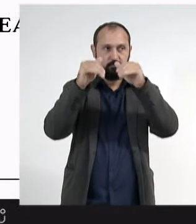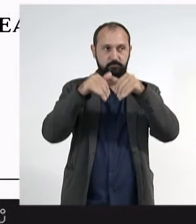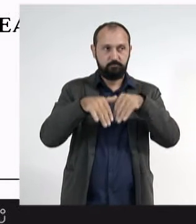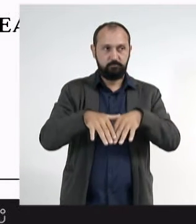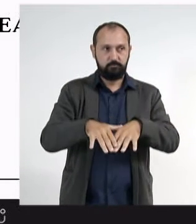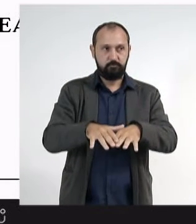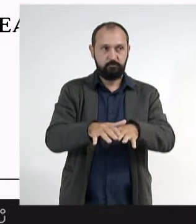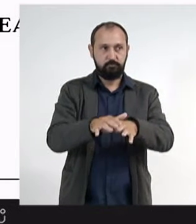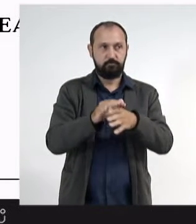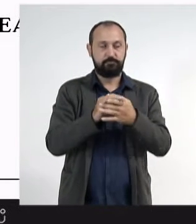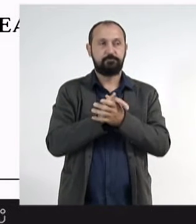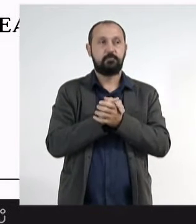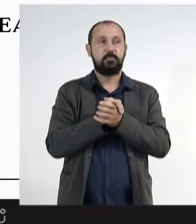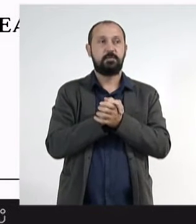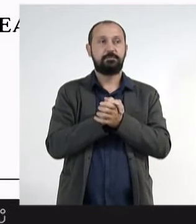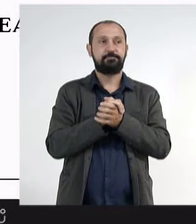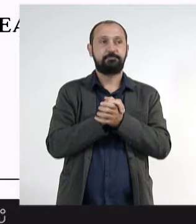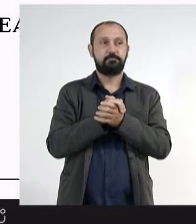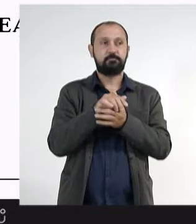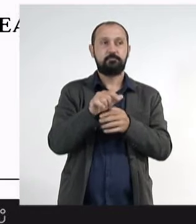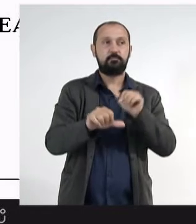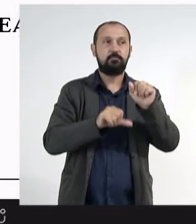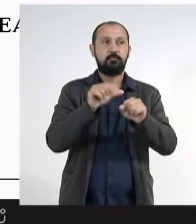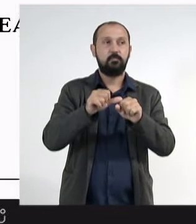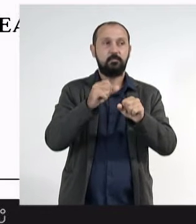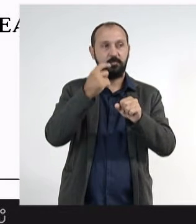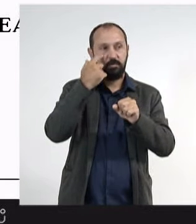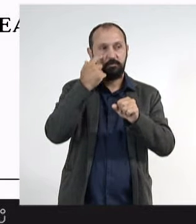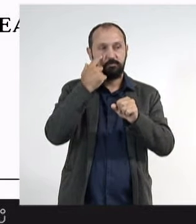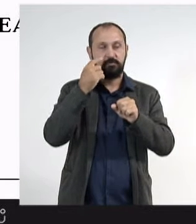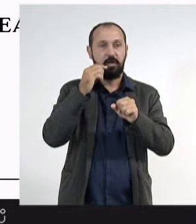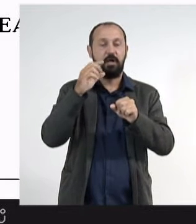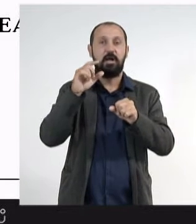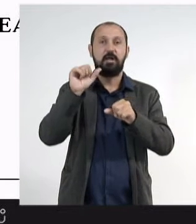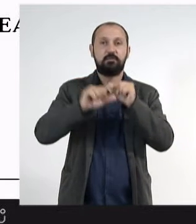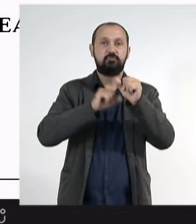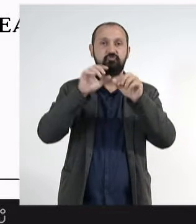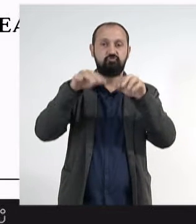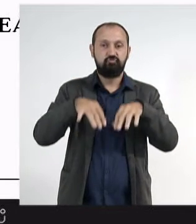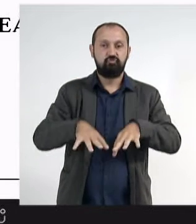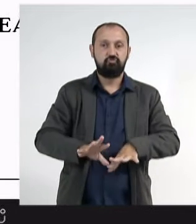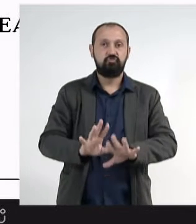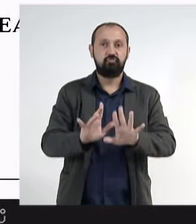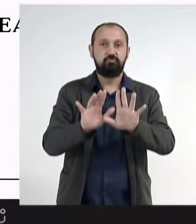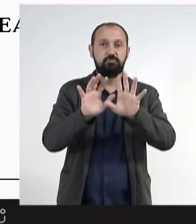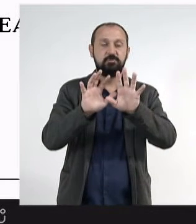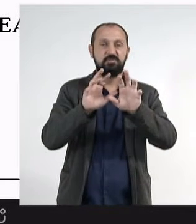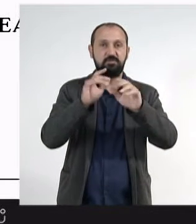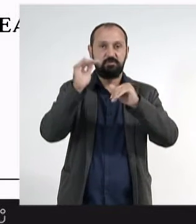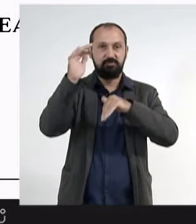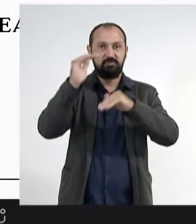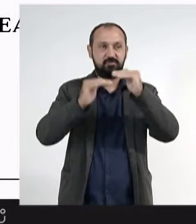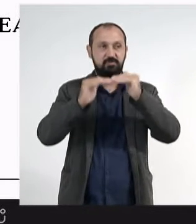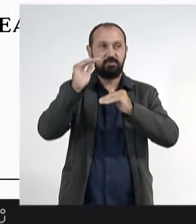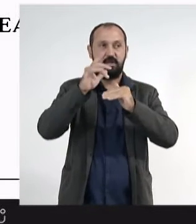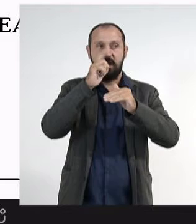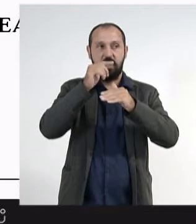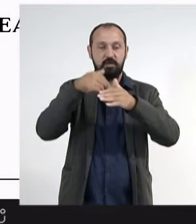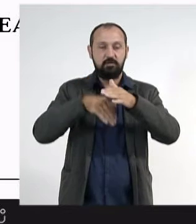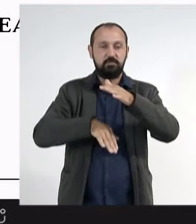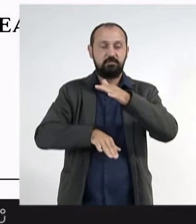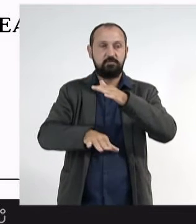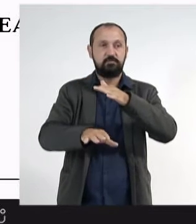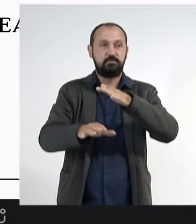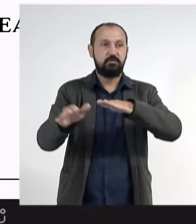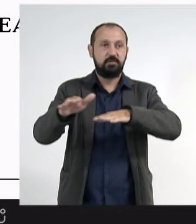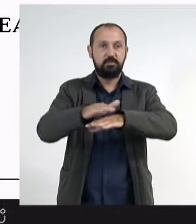subterrânea 50%, se transforma, reduz a evapotranspiração e reduz a água subterrânea, aumentando